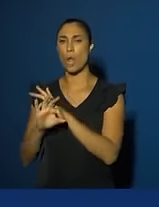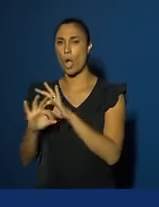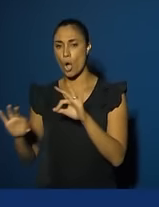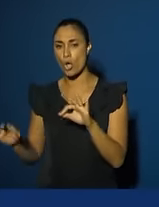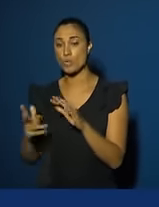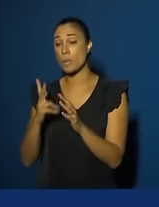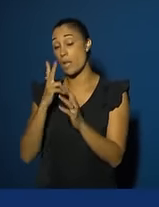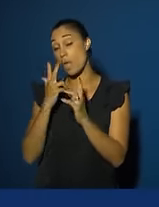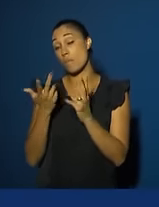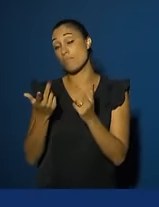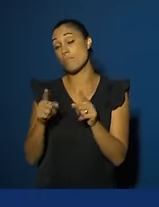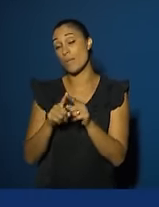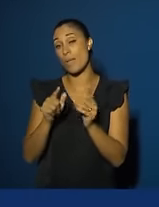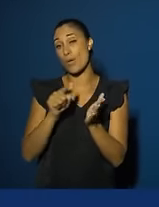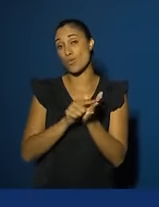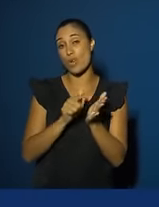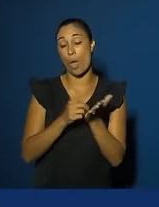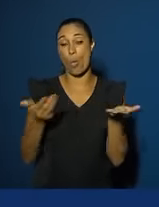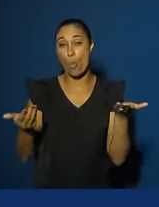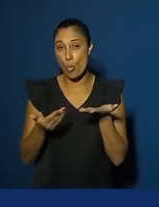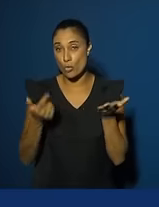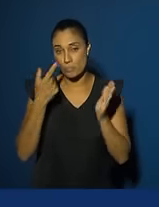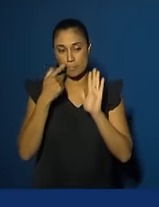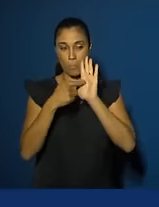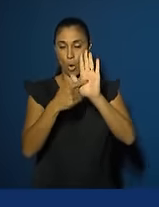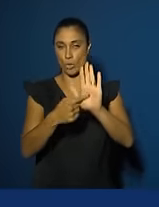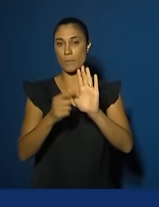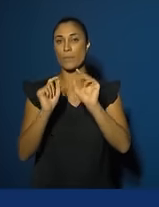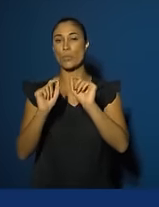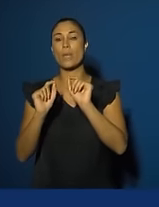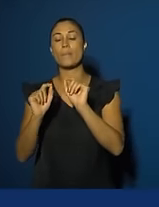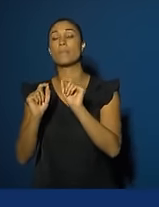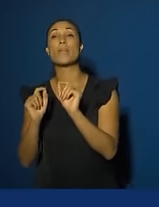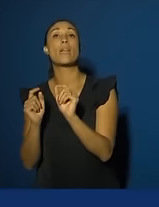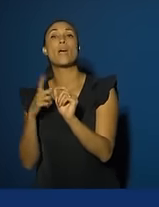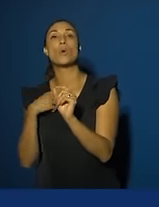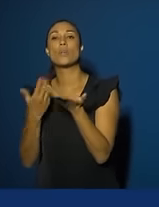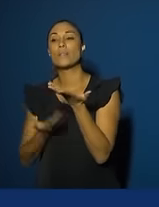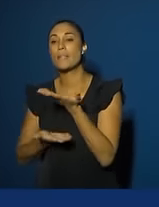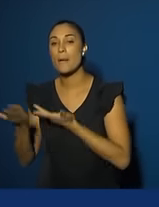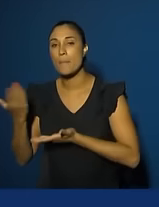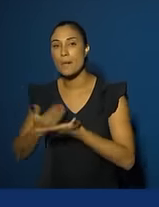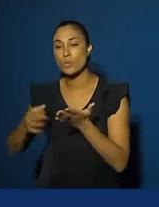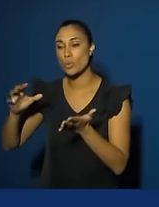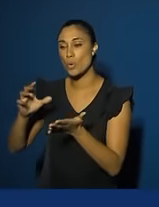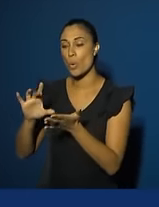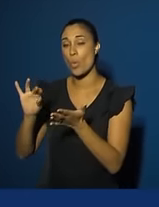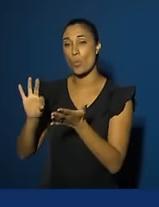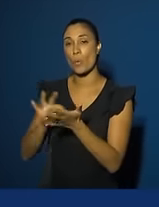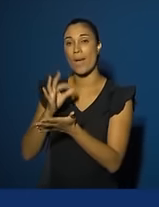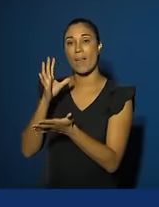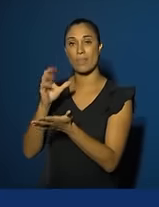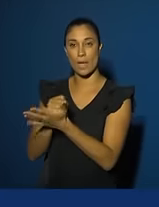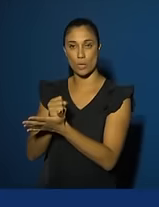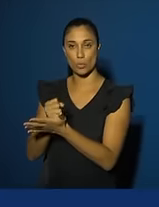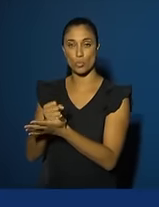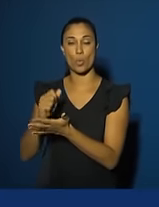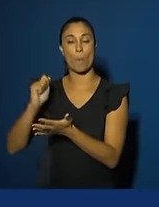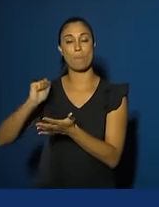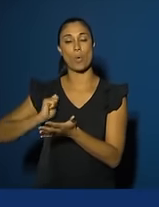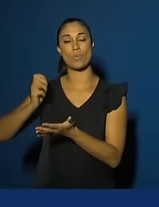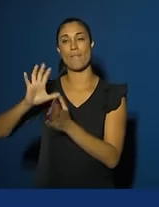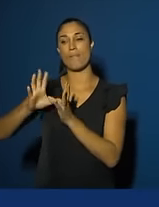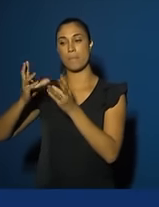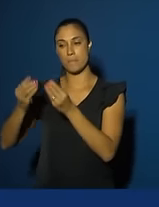matéria de jornal hoje sobre eh o tratamento que vem sendo dado ao cadastro do Bolsa Família eh a